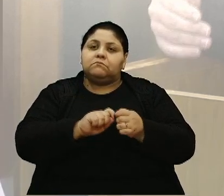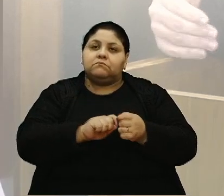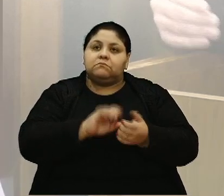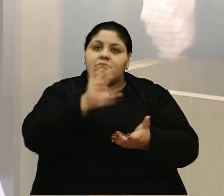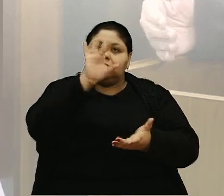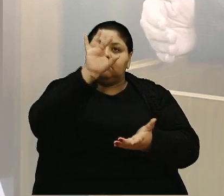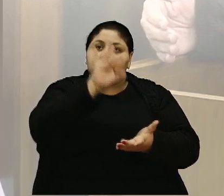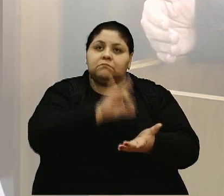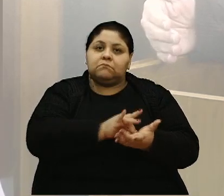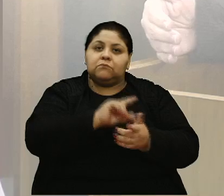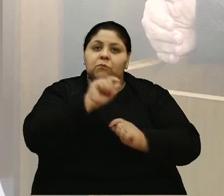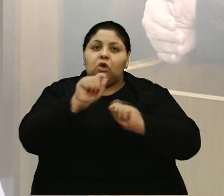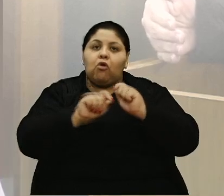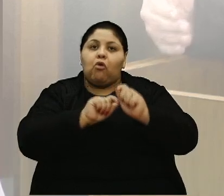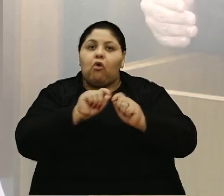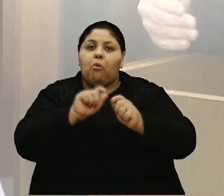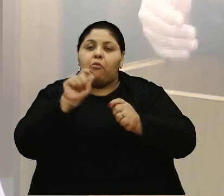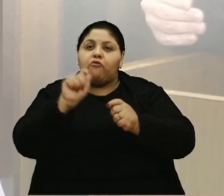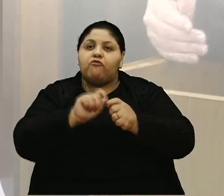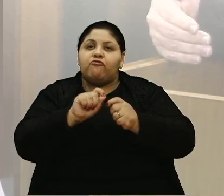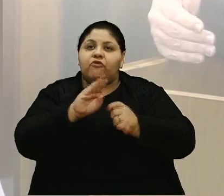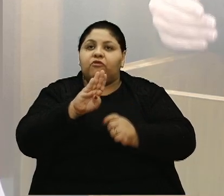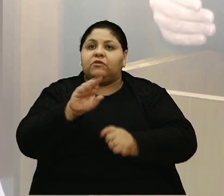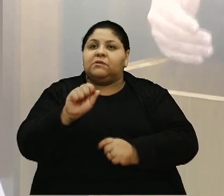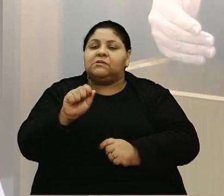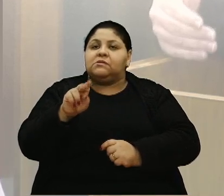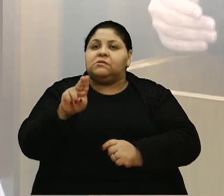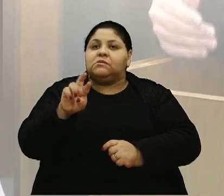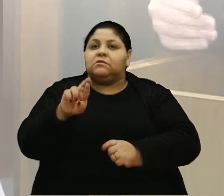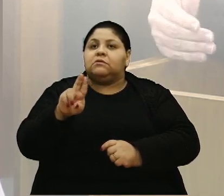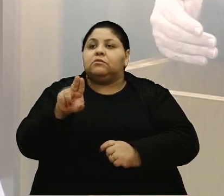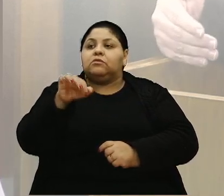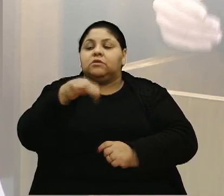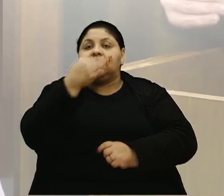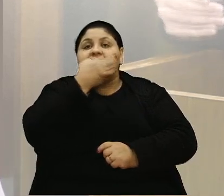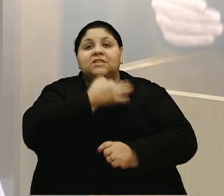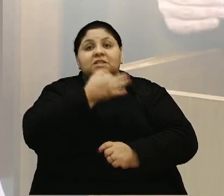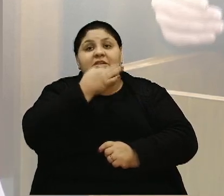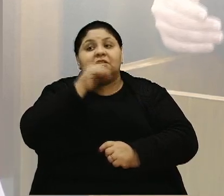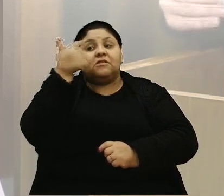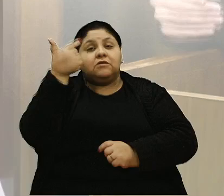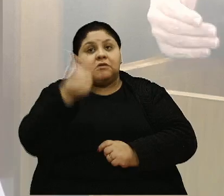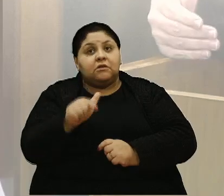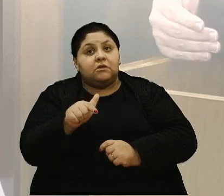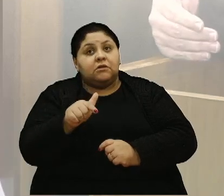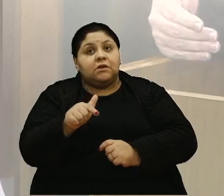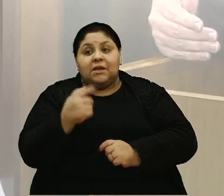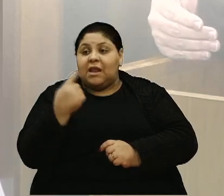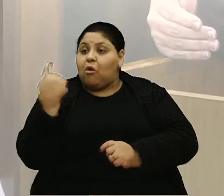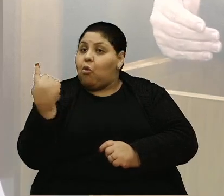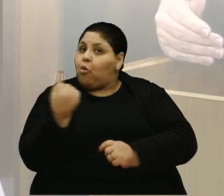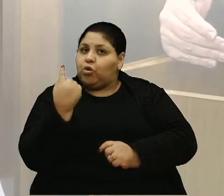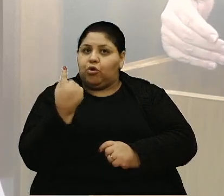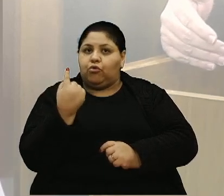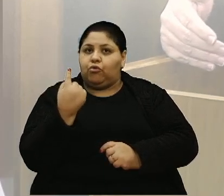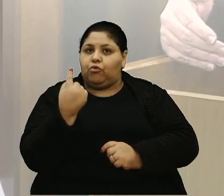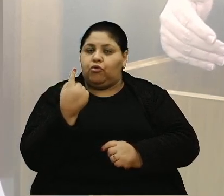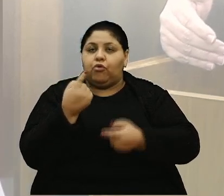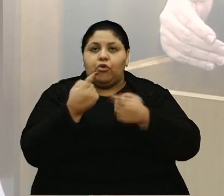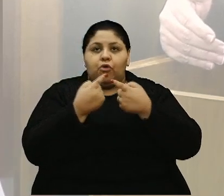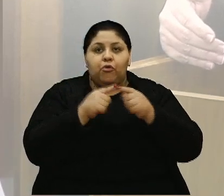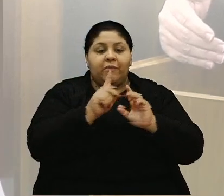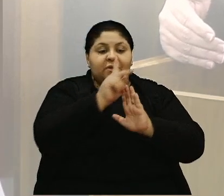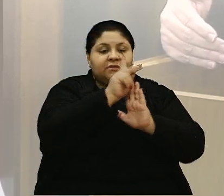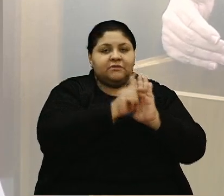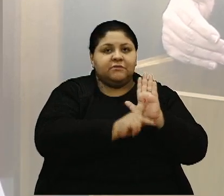como se faz o Bauru. Porque o Bauru de Caxias, repito e vou reforçar aqui, ele é uma iguaria única. Porém, esse meu